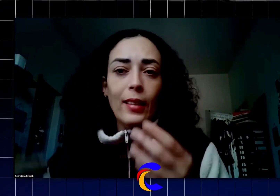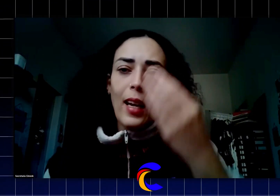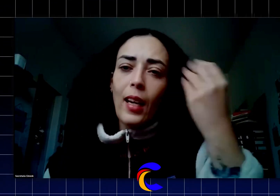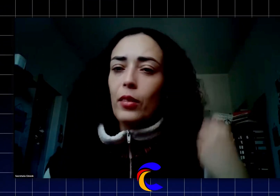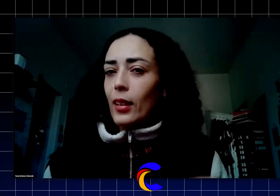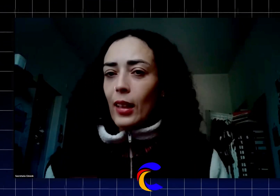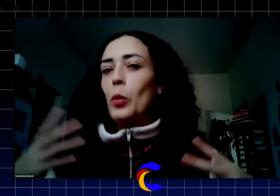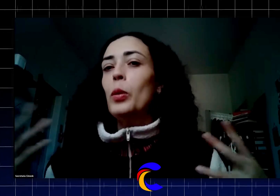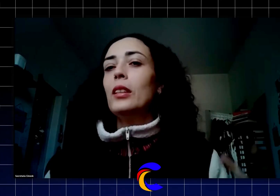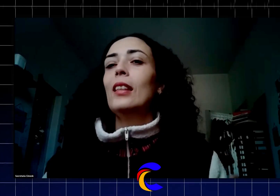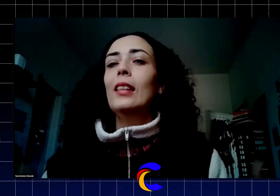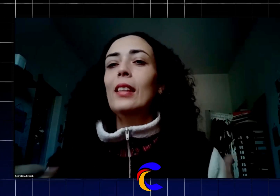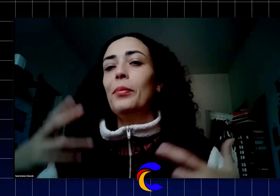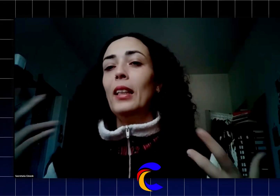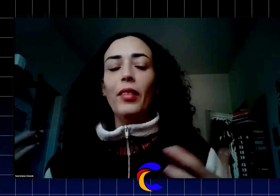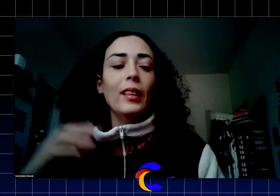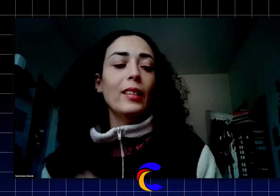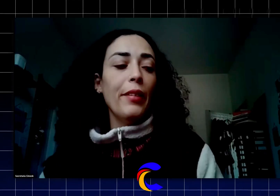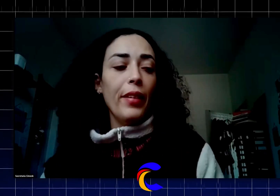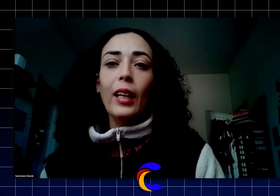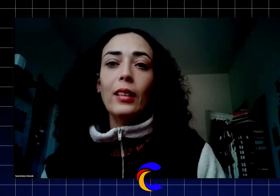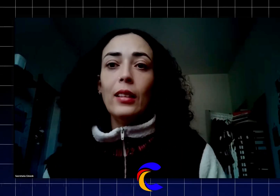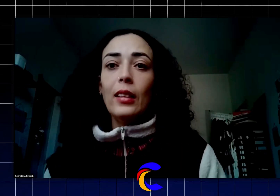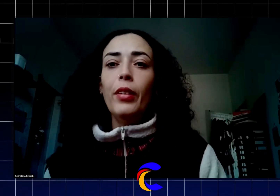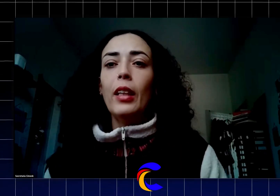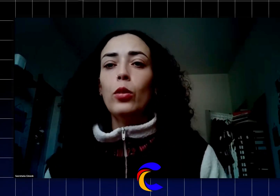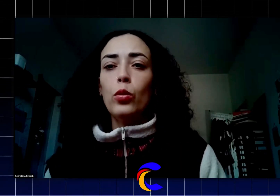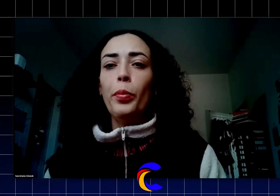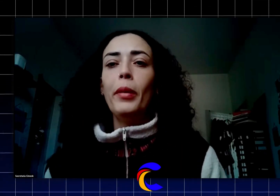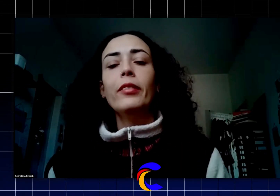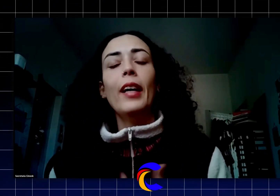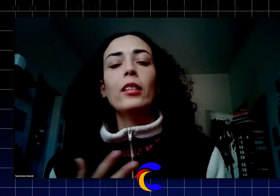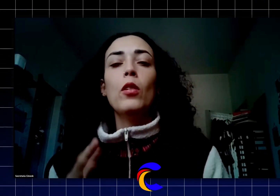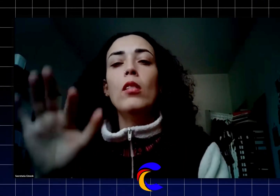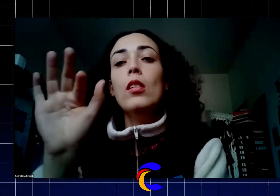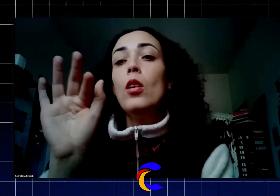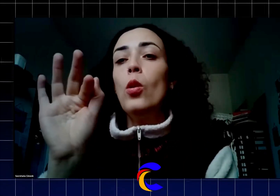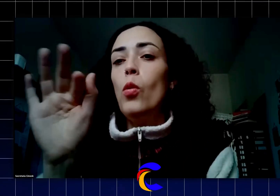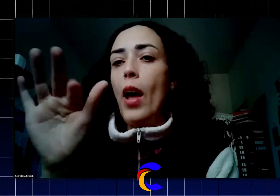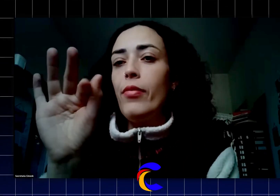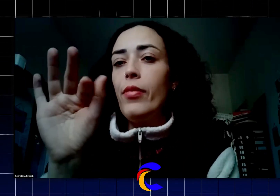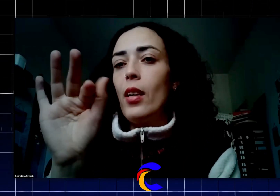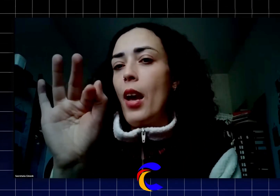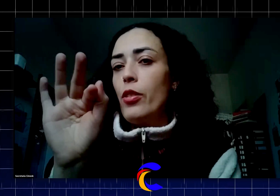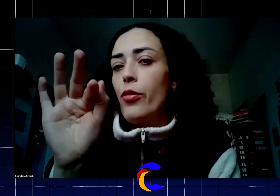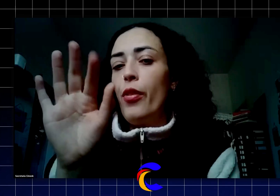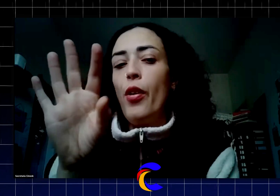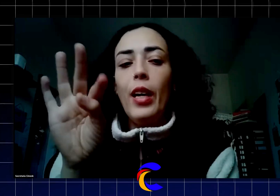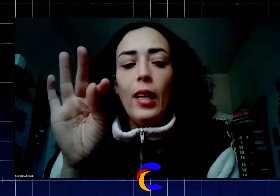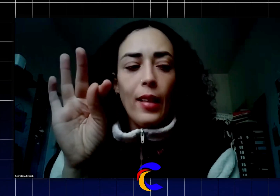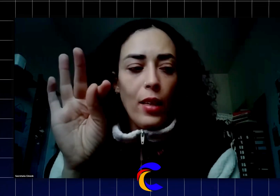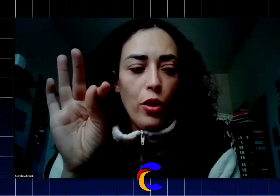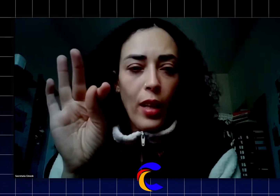ali, esquecendo, é tanta coisa, né? Mas faz as referências que fica super mais fácil. Igual o F. F